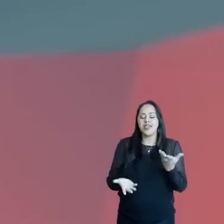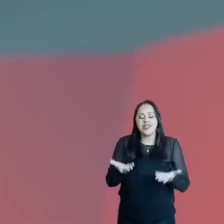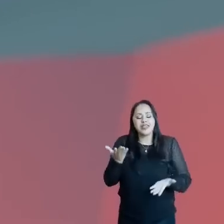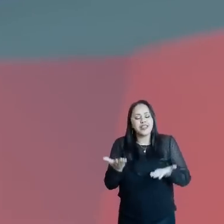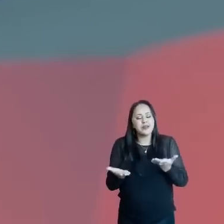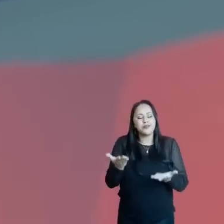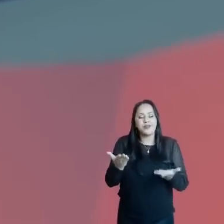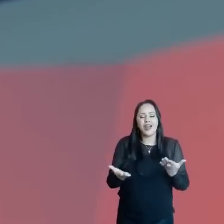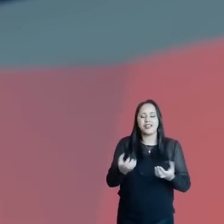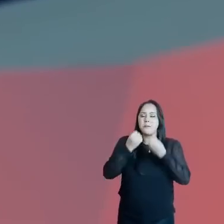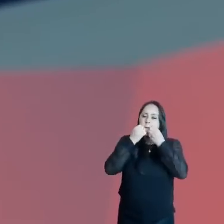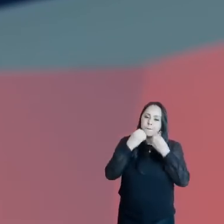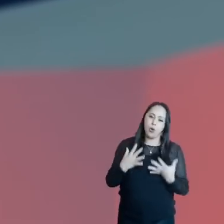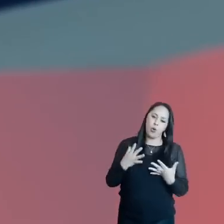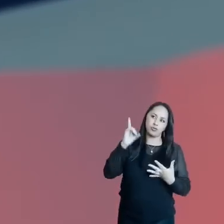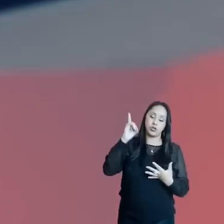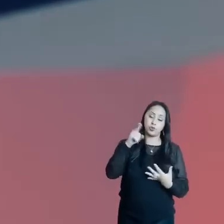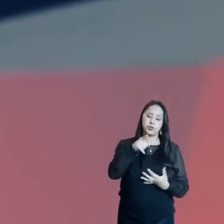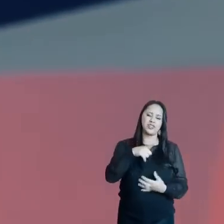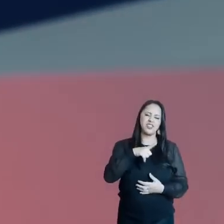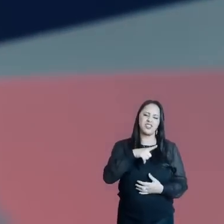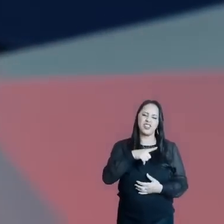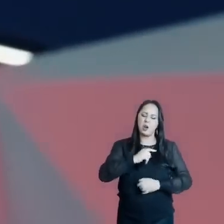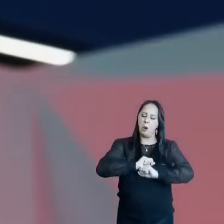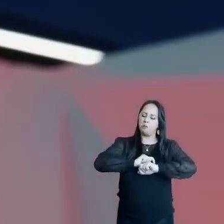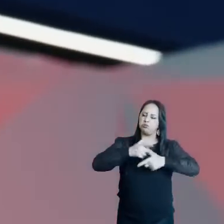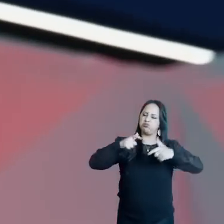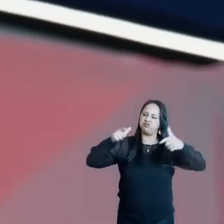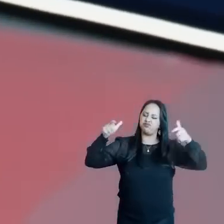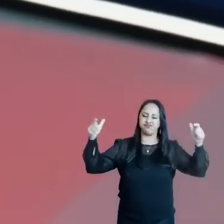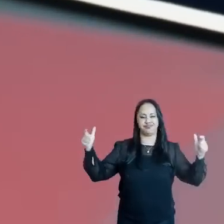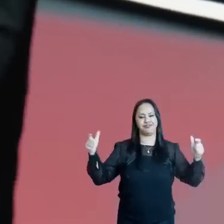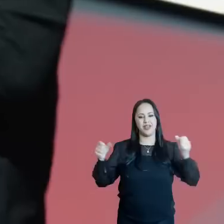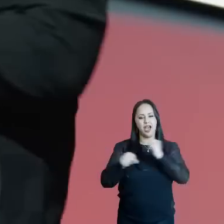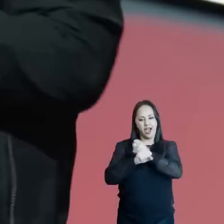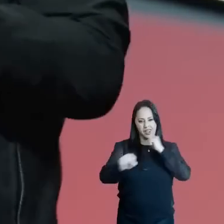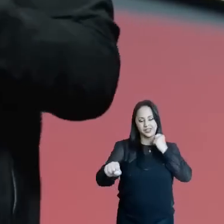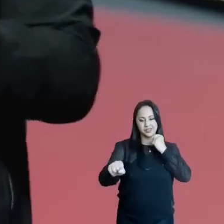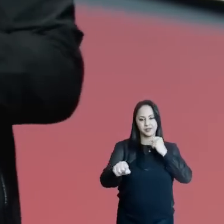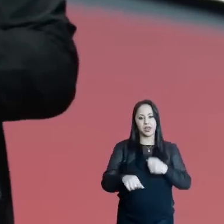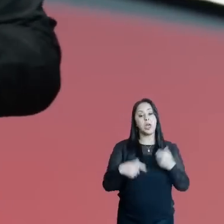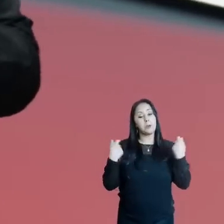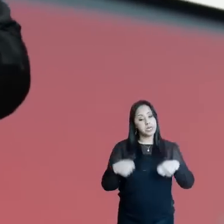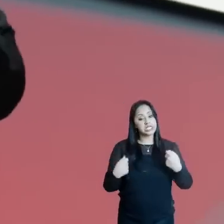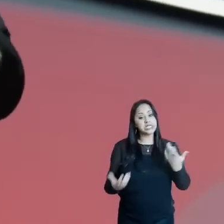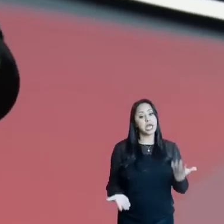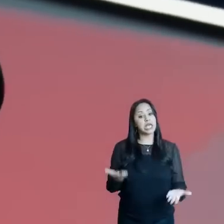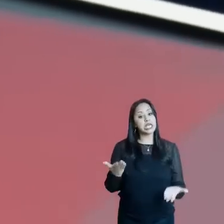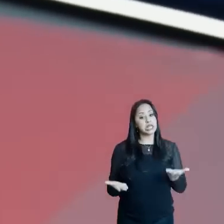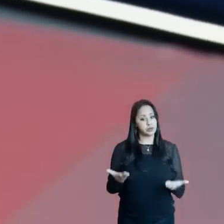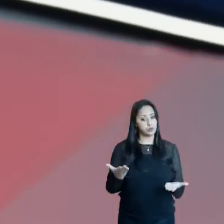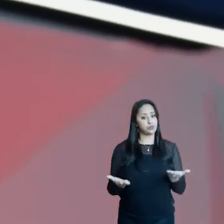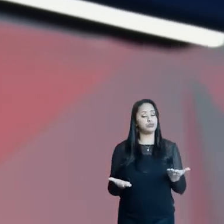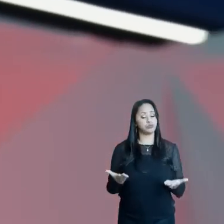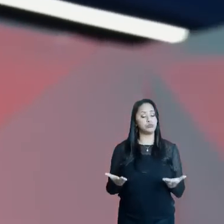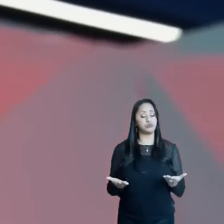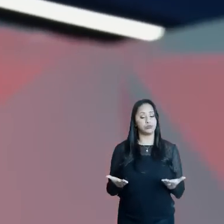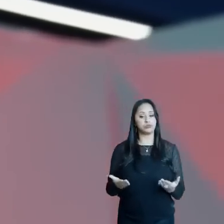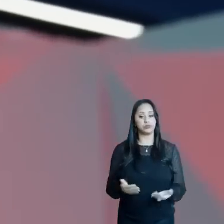que todas as áreas da sua vida vá bem, que você prospere, que você cresça. Oi. É necessário esse equilíbrio, é necessário, tá? Então,